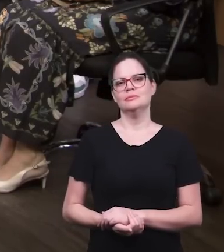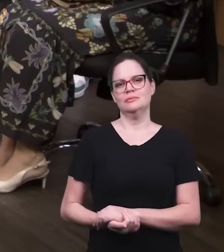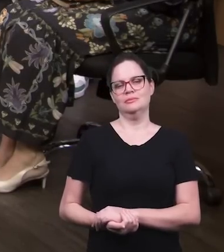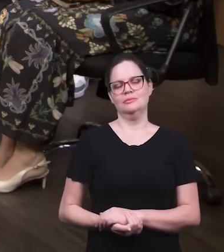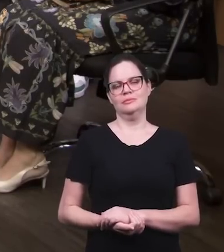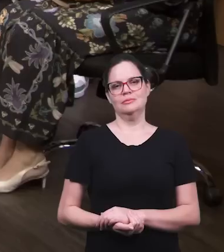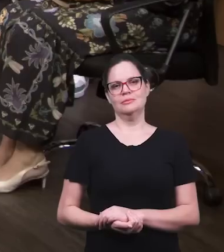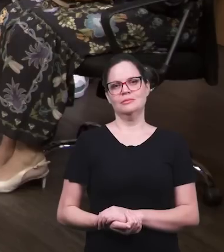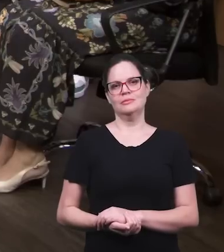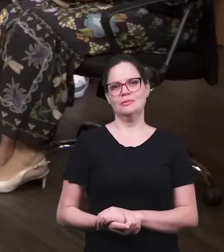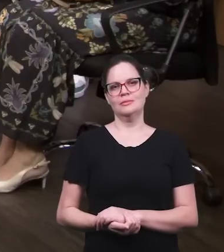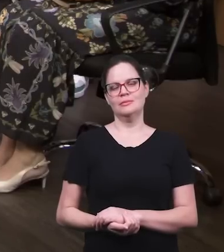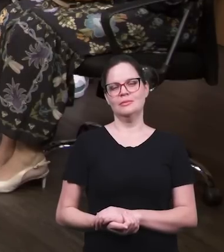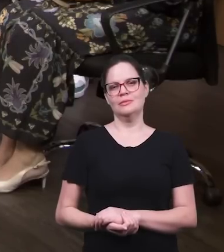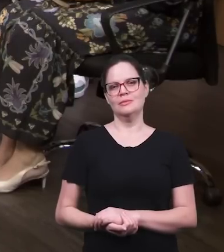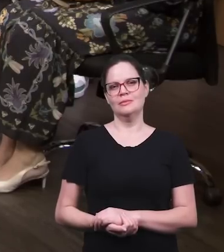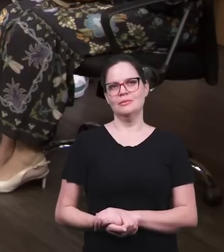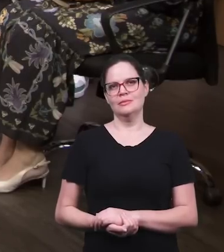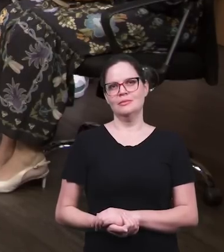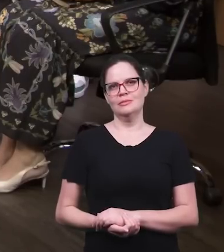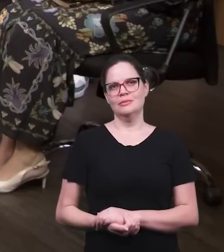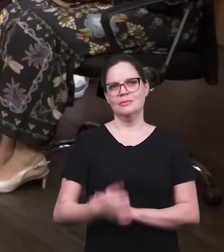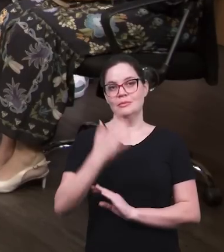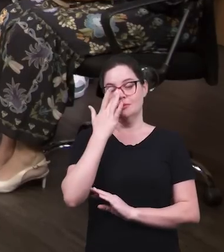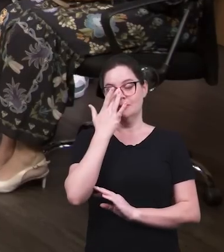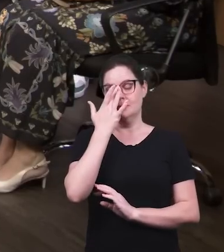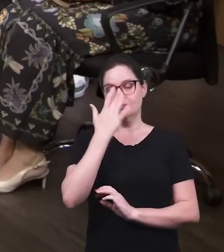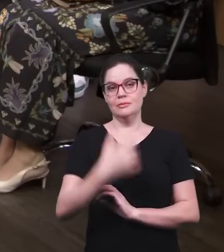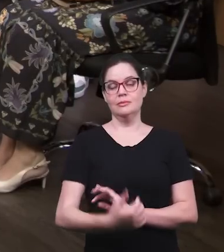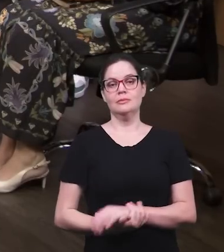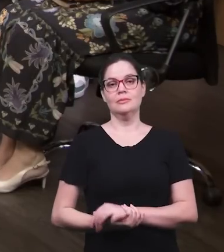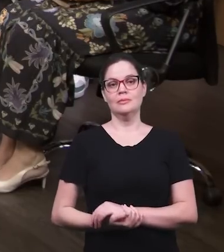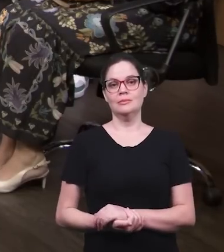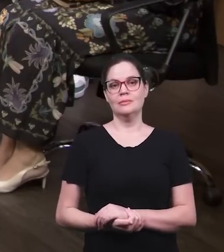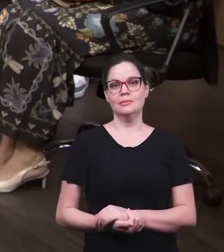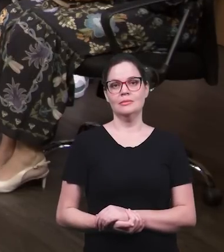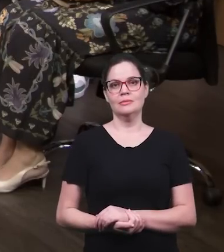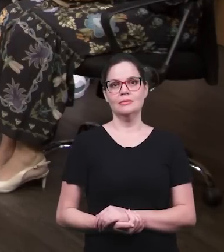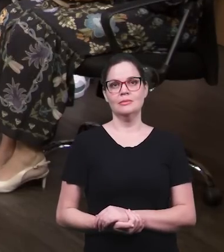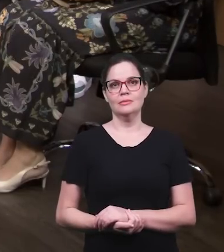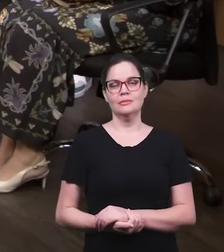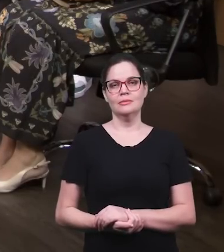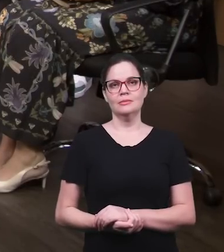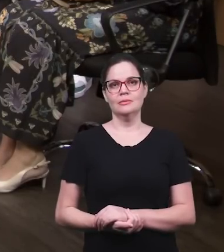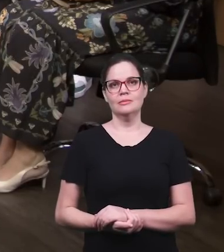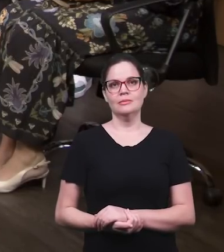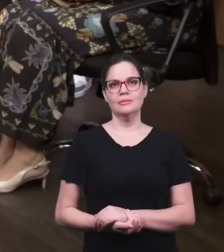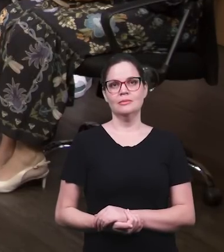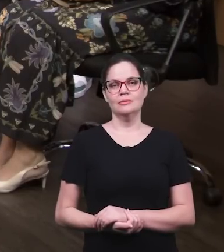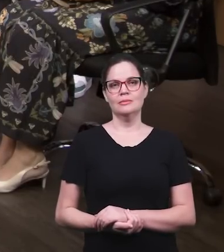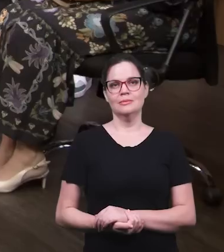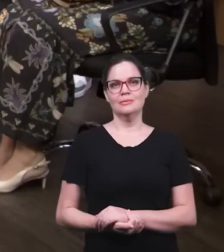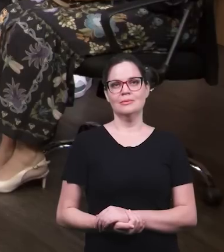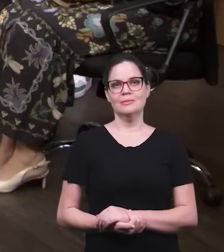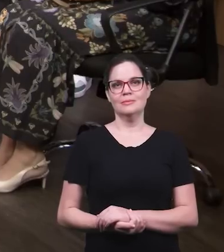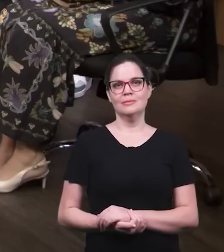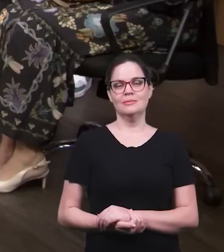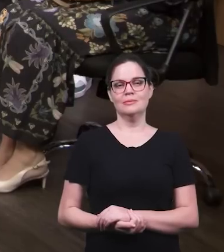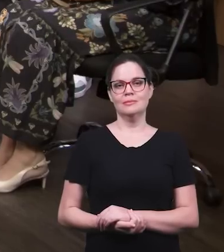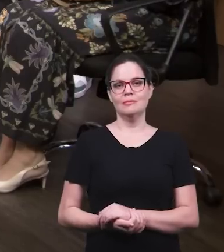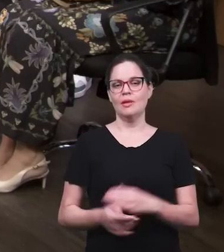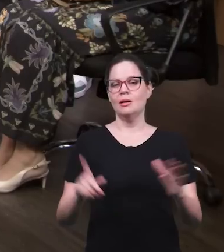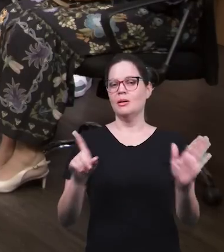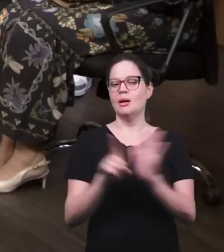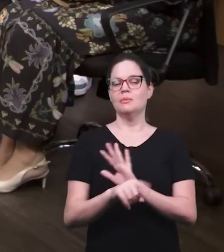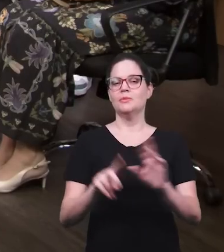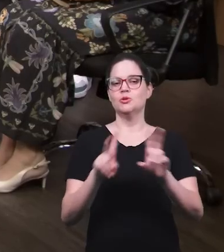pastor Marcelo, ela é uma pergunta que nos fala um pouco